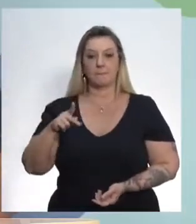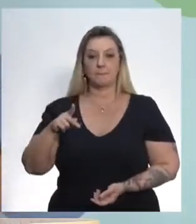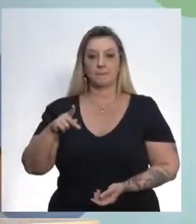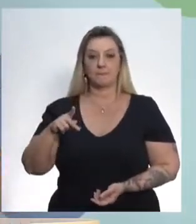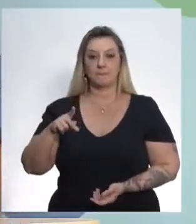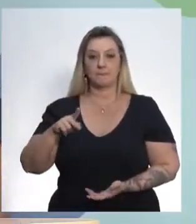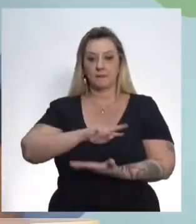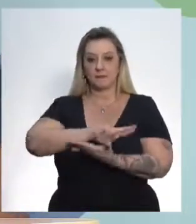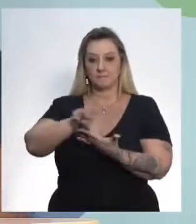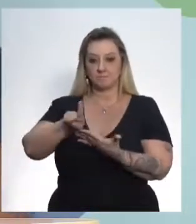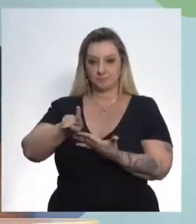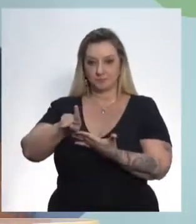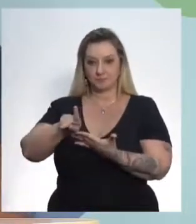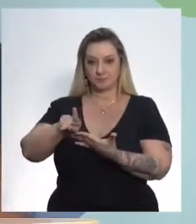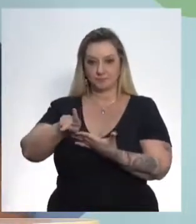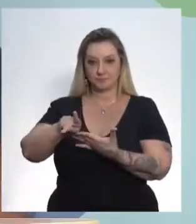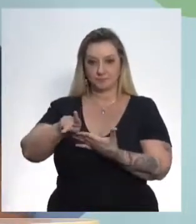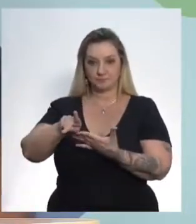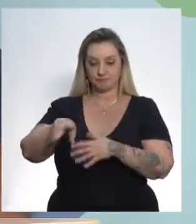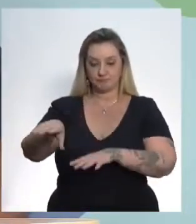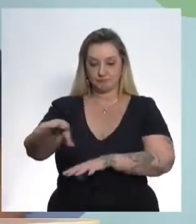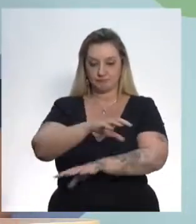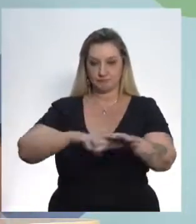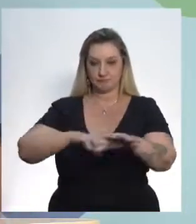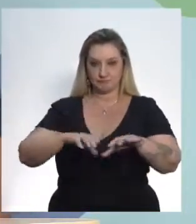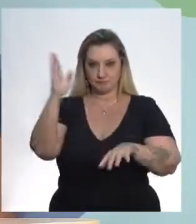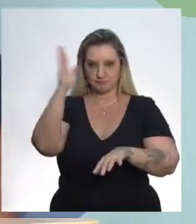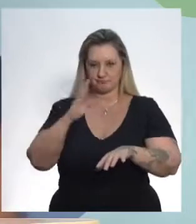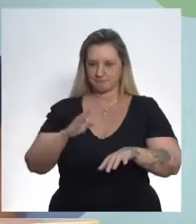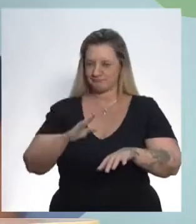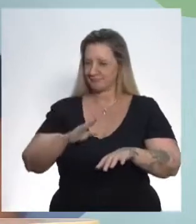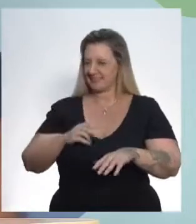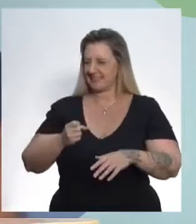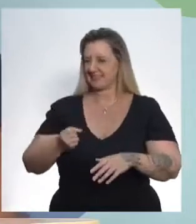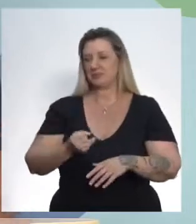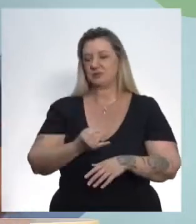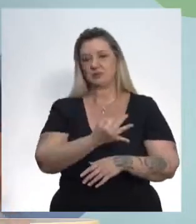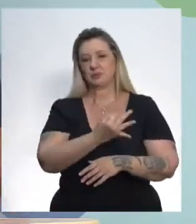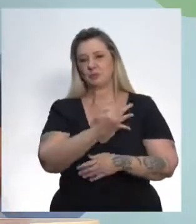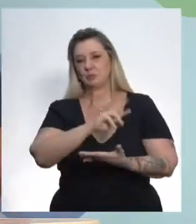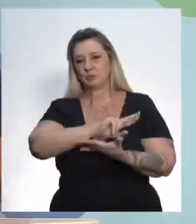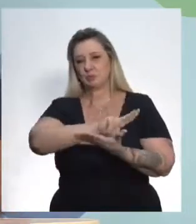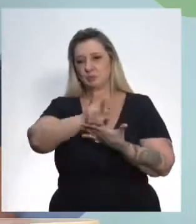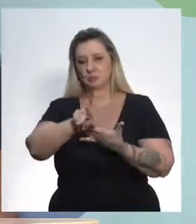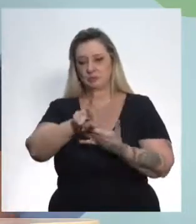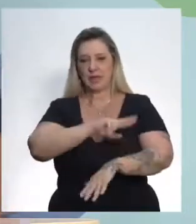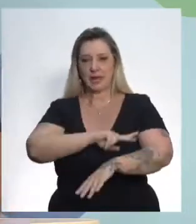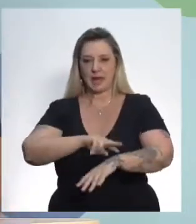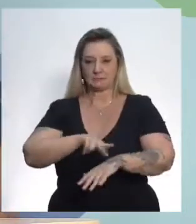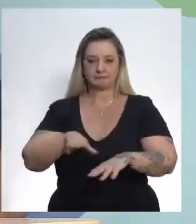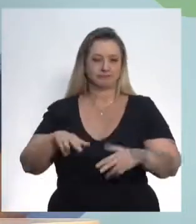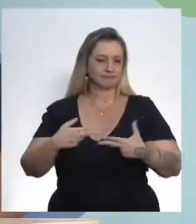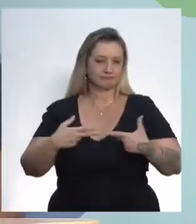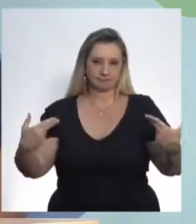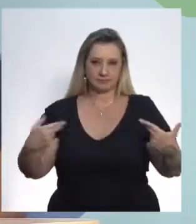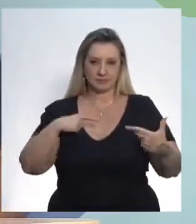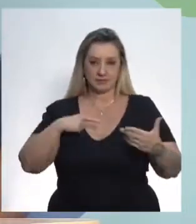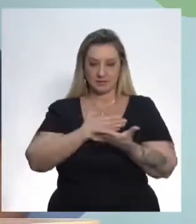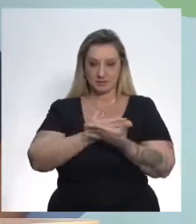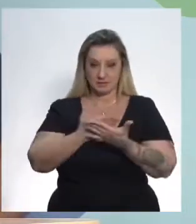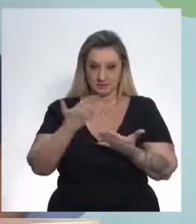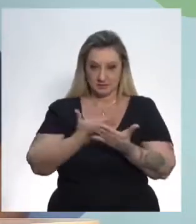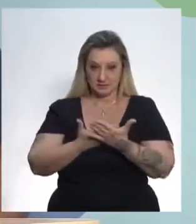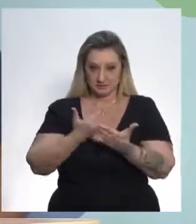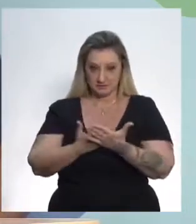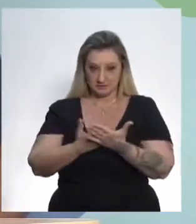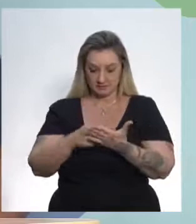Brasil ela é muito vasta, né, centenas de milhares de espécies, mas para iniciarmos essa aula sobre a biodiversidade e os